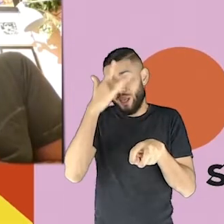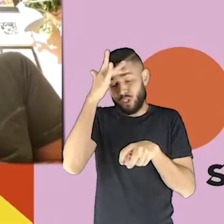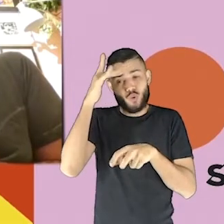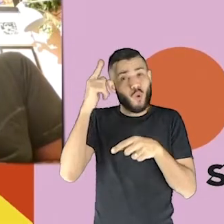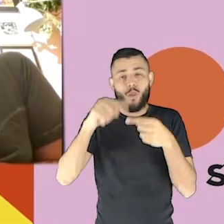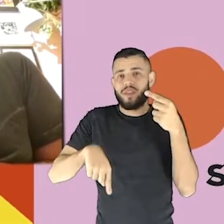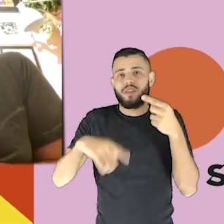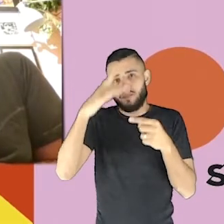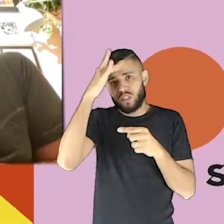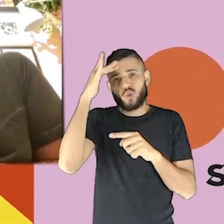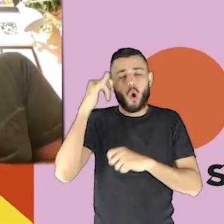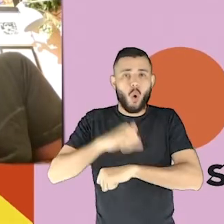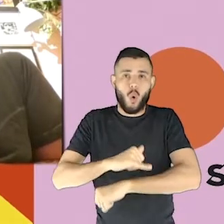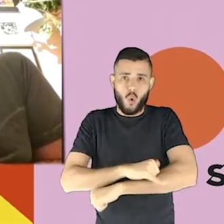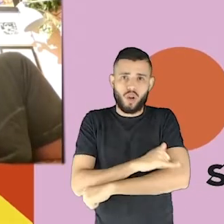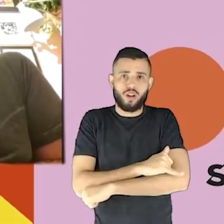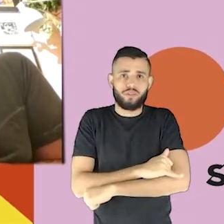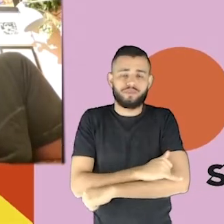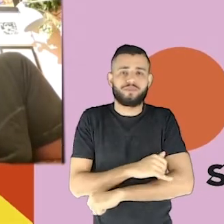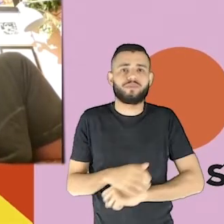foram feitos para as pessoas gordas, né?